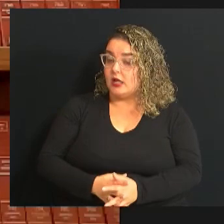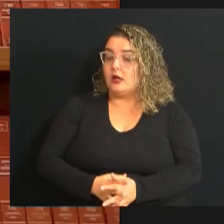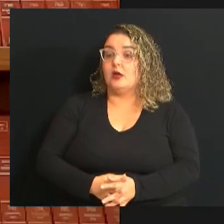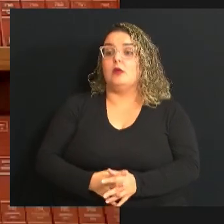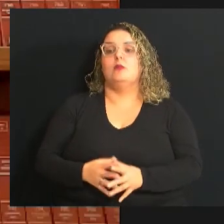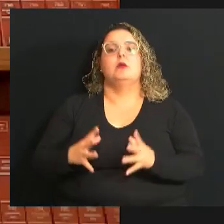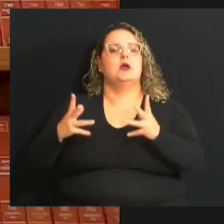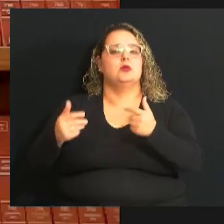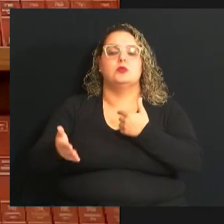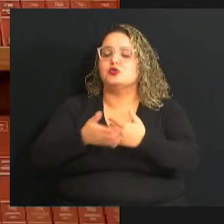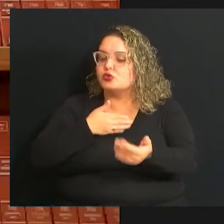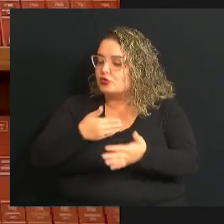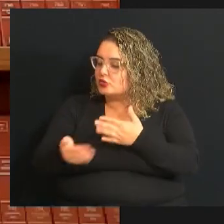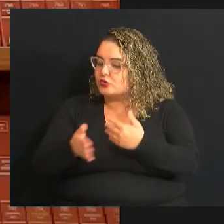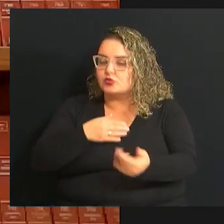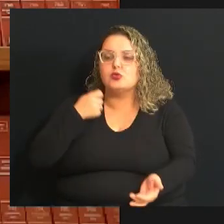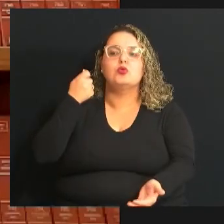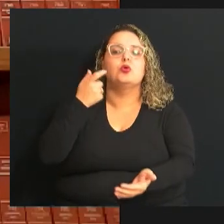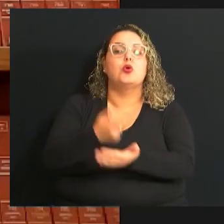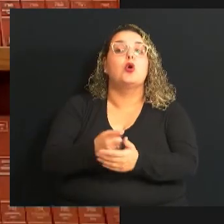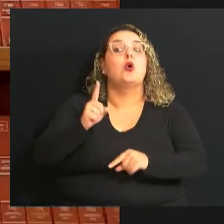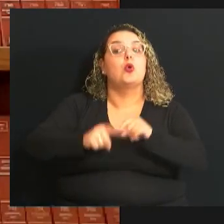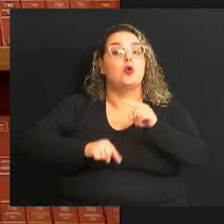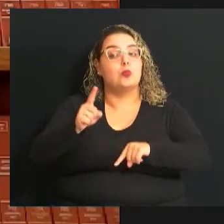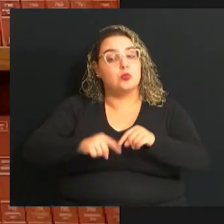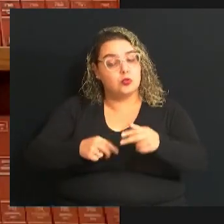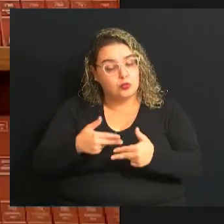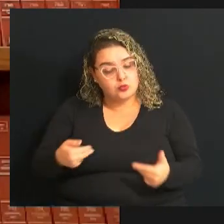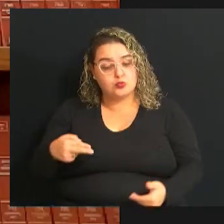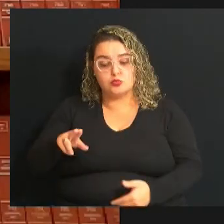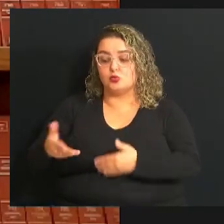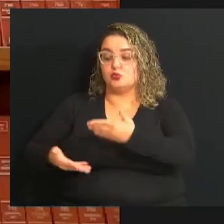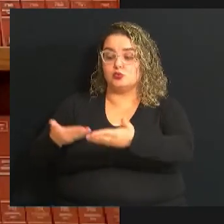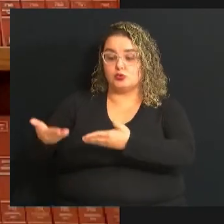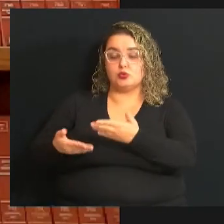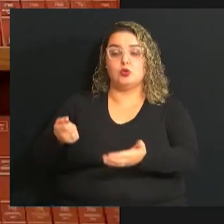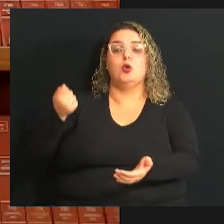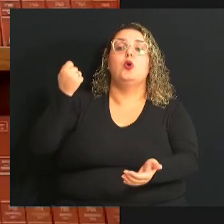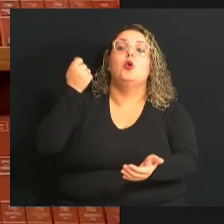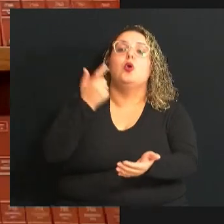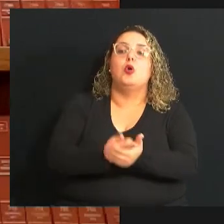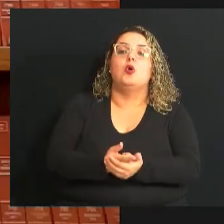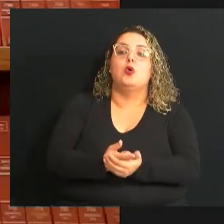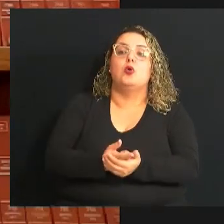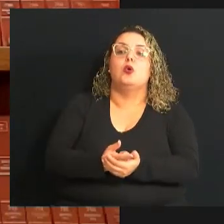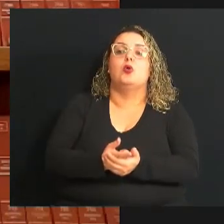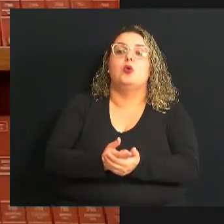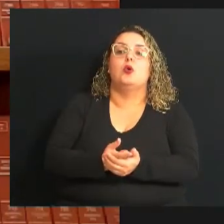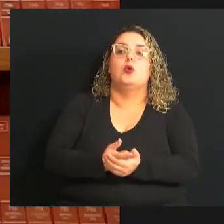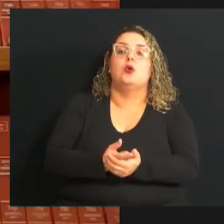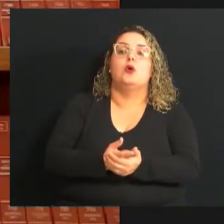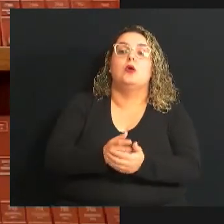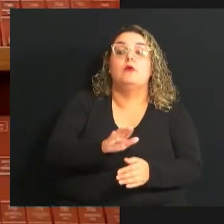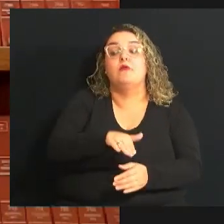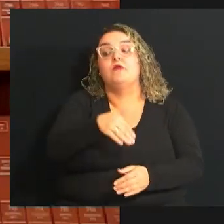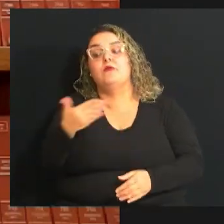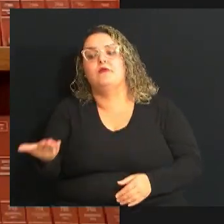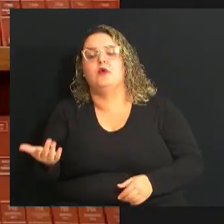eletroeletrônicos, outros produtos de uma forma em geral. Então, cuidado, é importante controlar essa ânsia, achando que é um bom